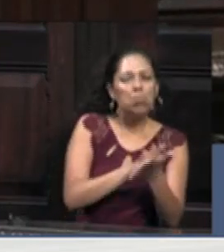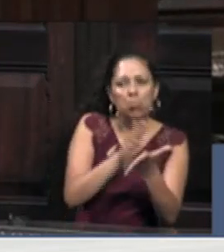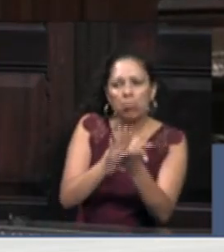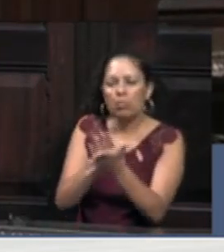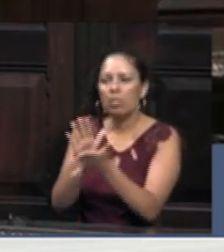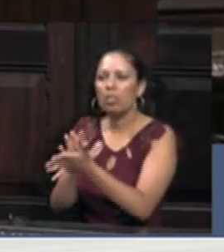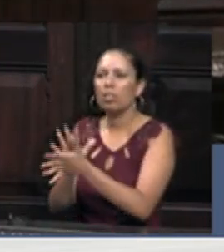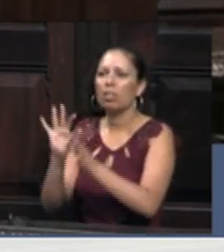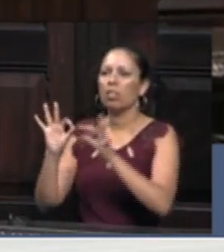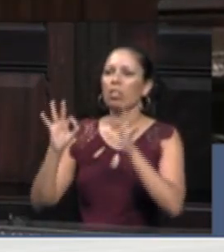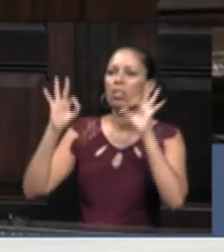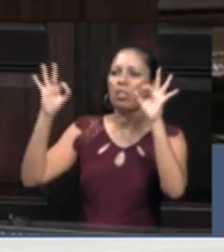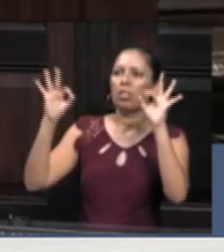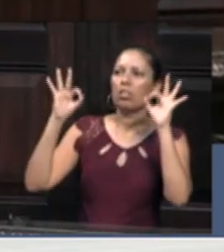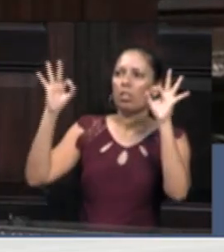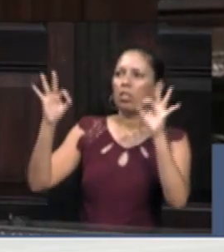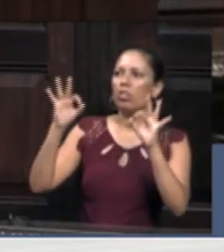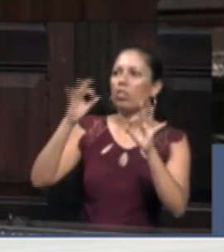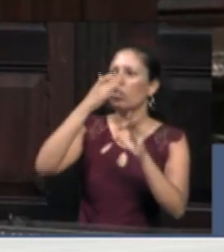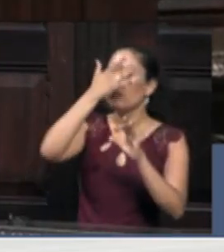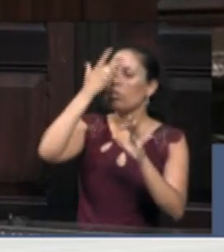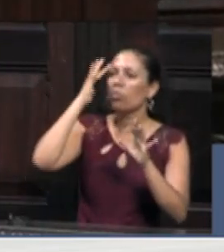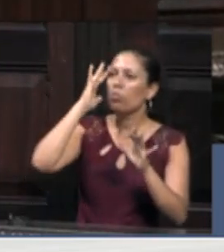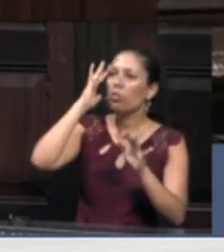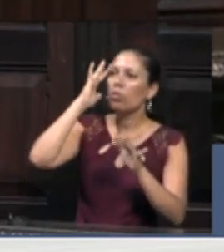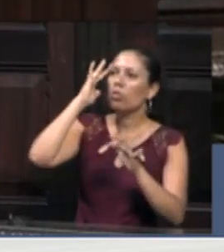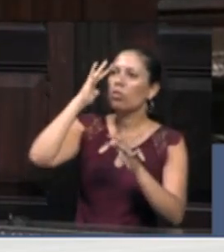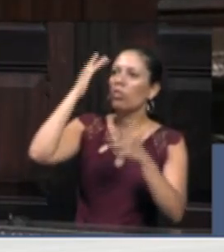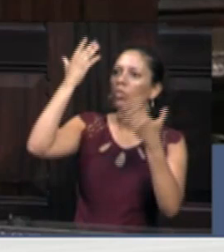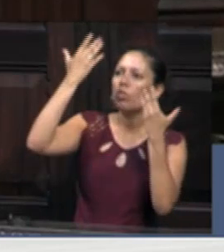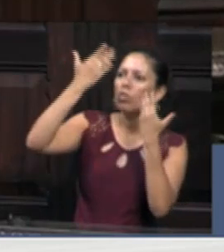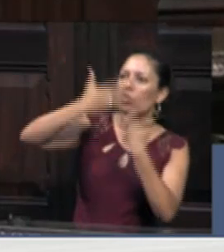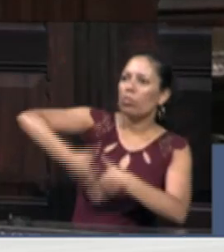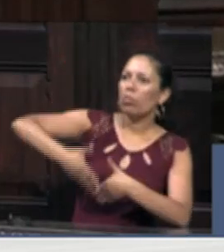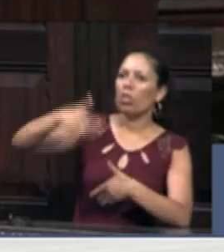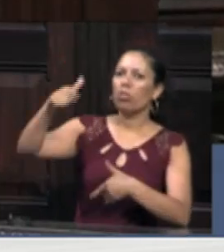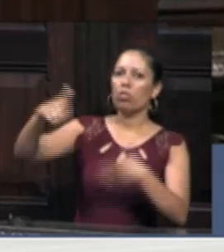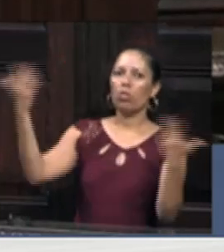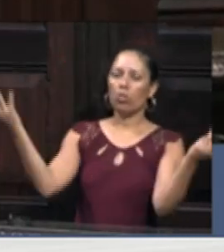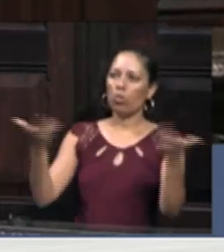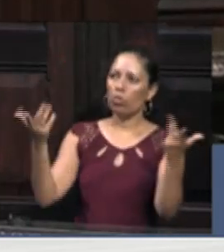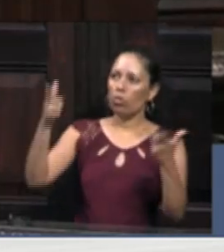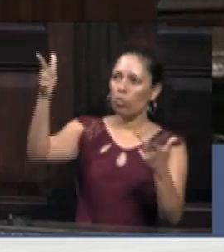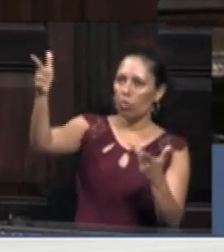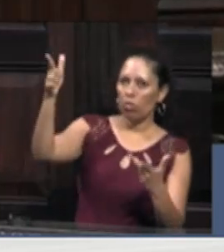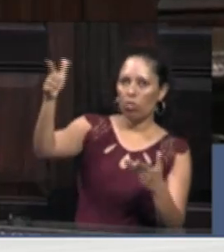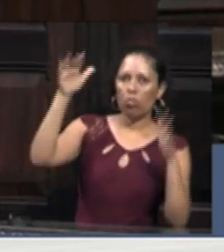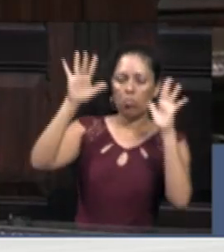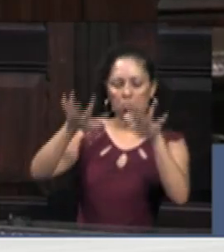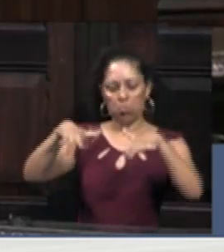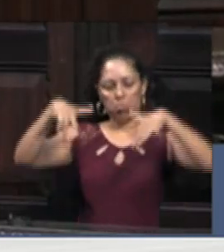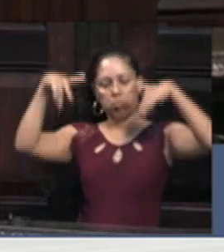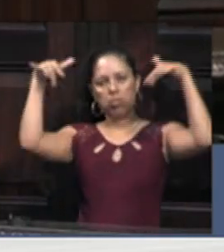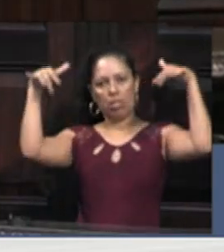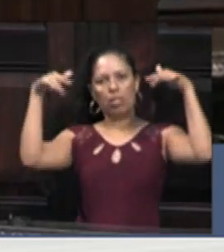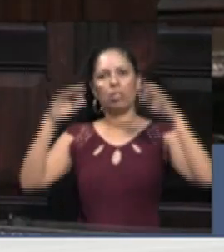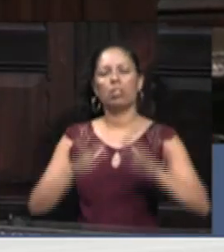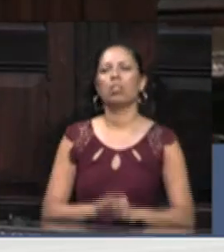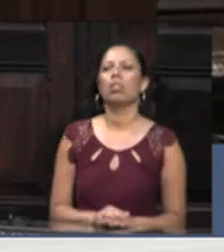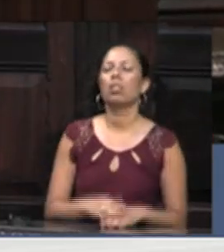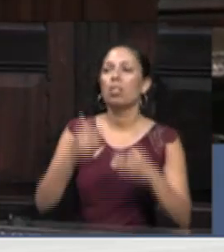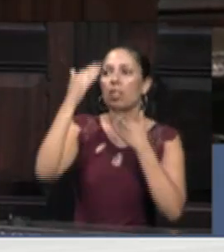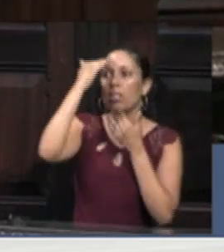especial aos aprovados no concurso da 6ª turma do Degase. Quero agradecer